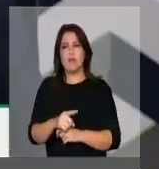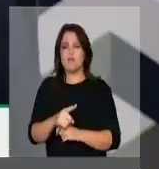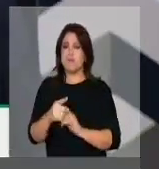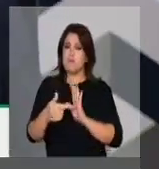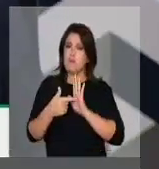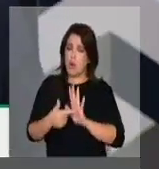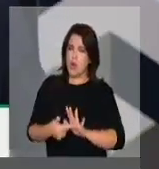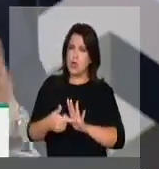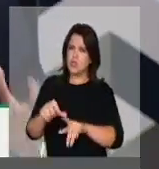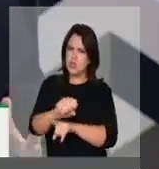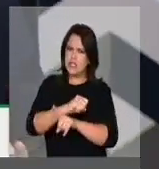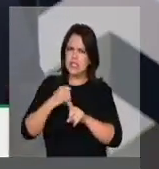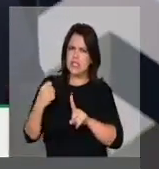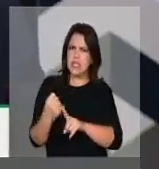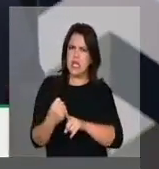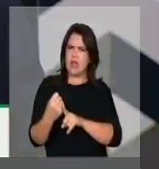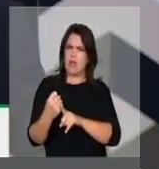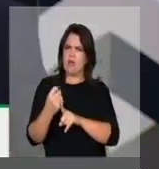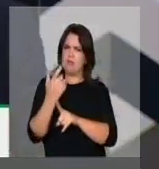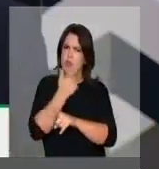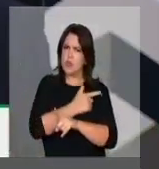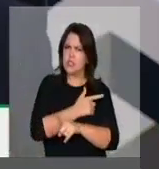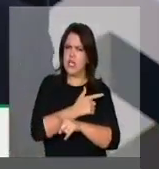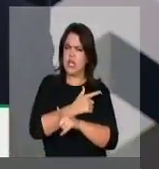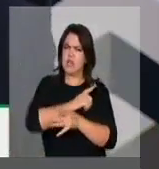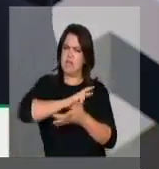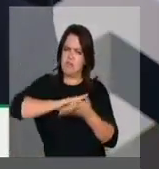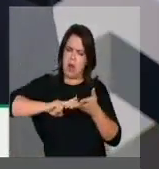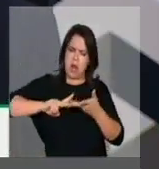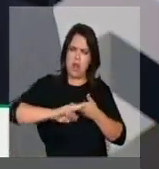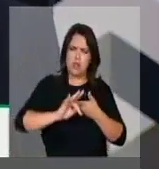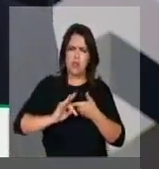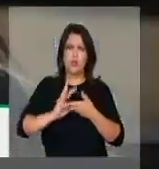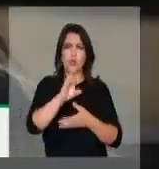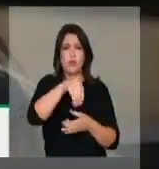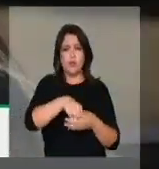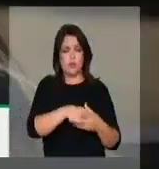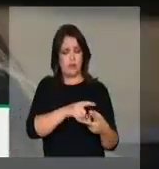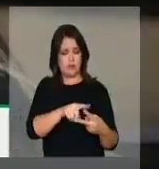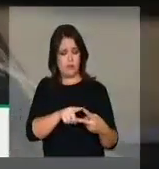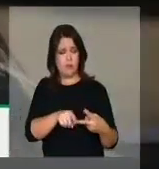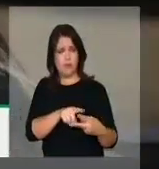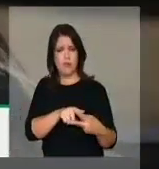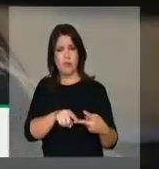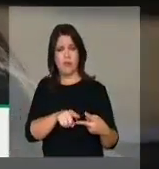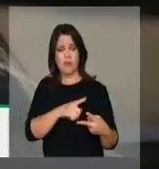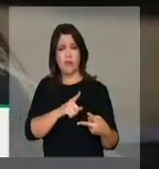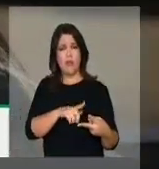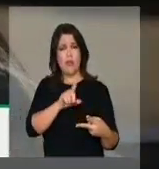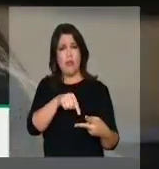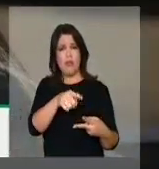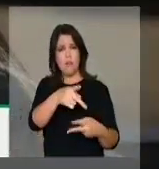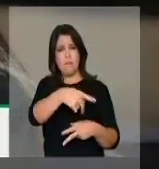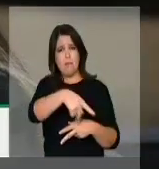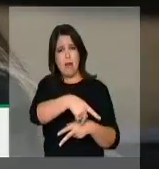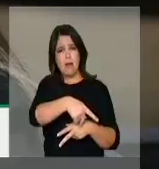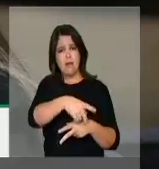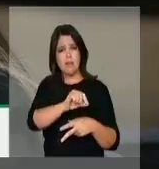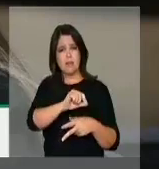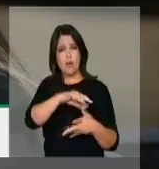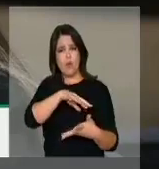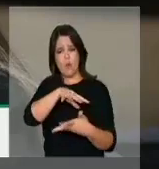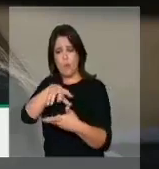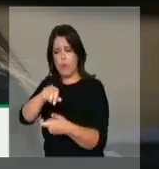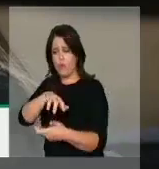exemplos de sucesso social, de sucesso de governança e assim por diante, e que ambos são 2